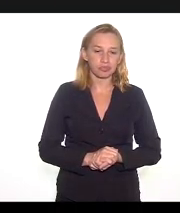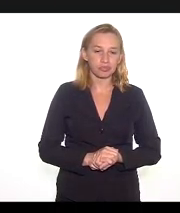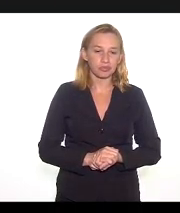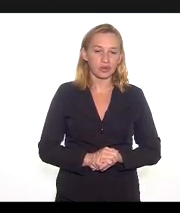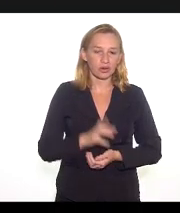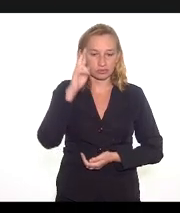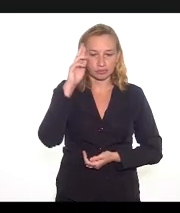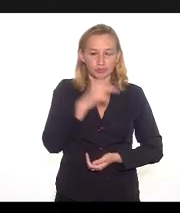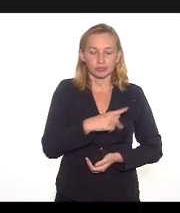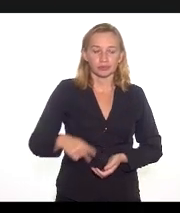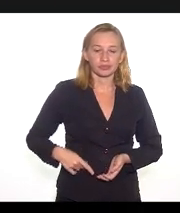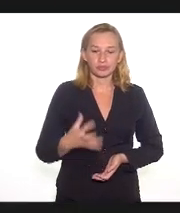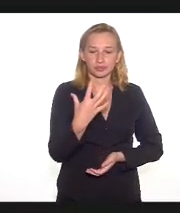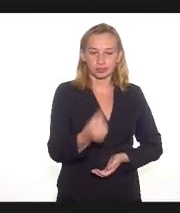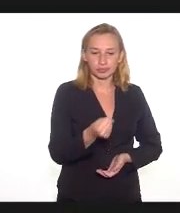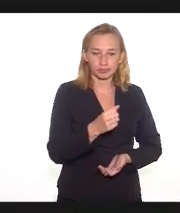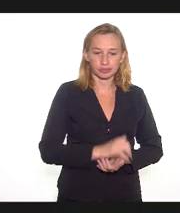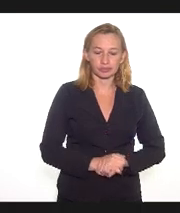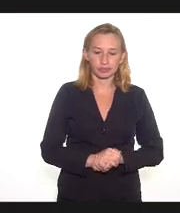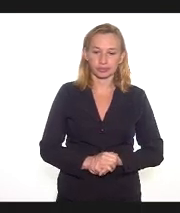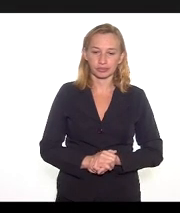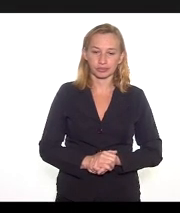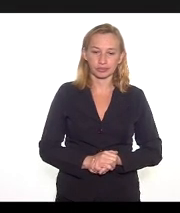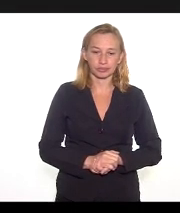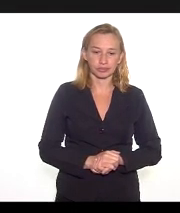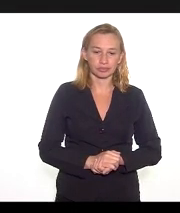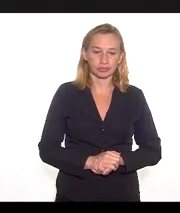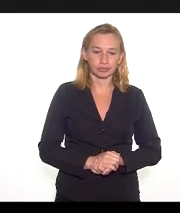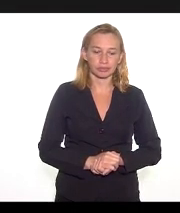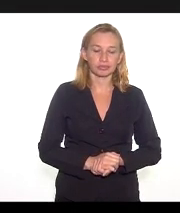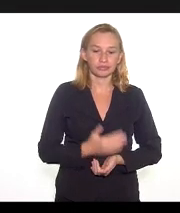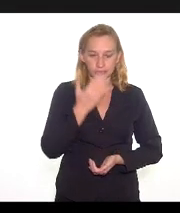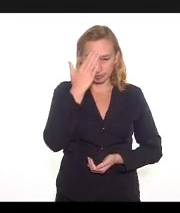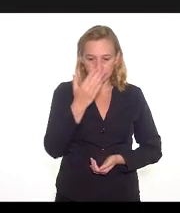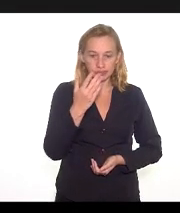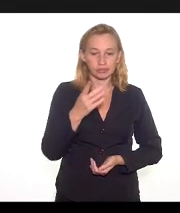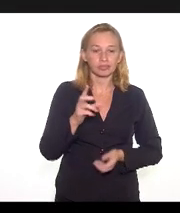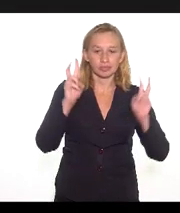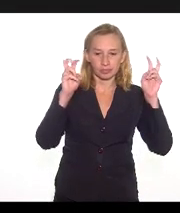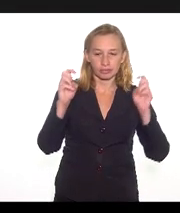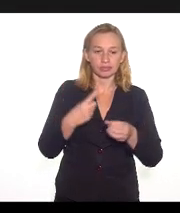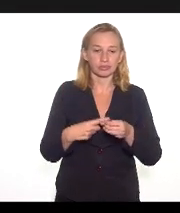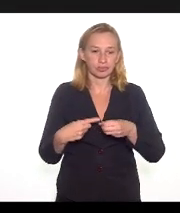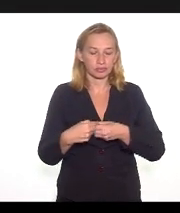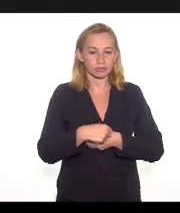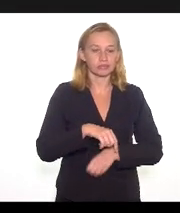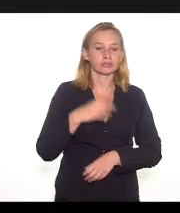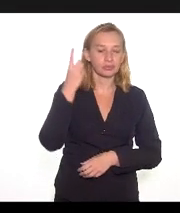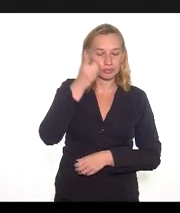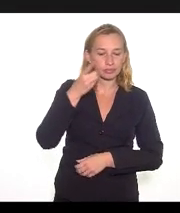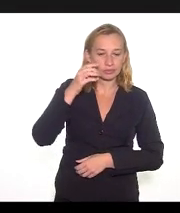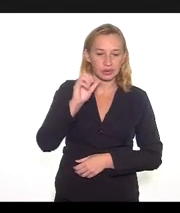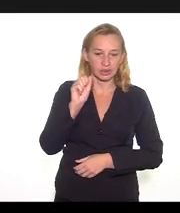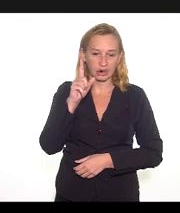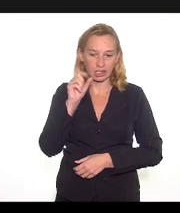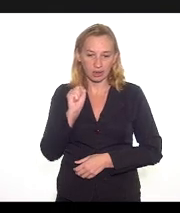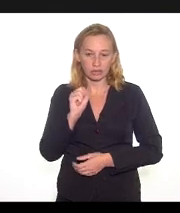Senhor presidente, parecer é favorável. Obrigado, deputado. Assuntos Municipais, deputado Carlos